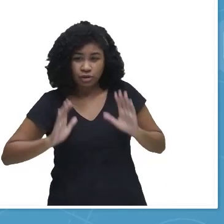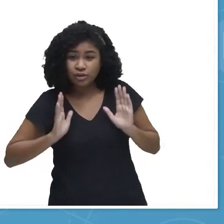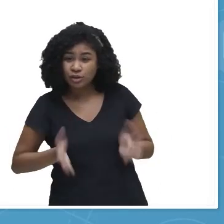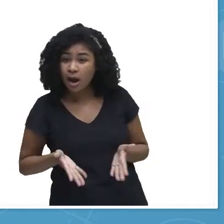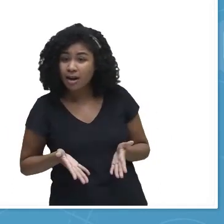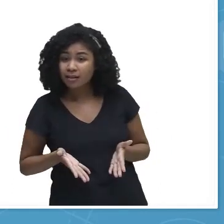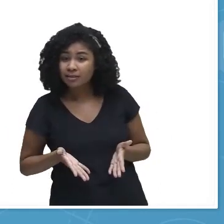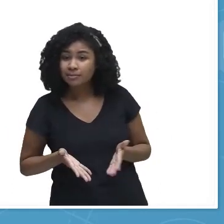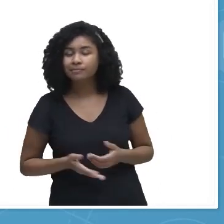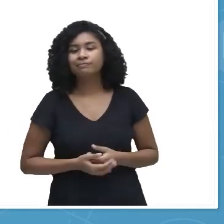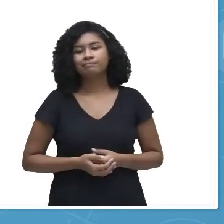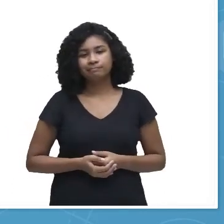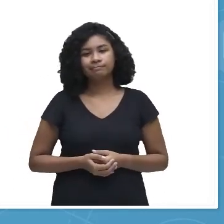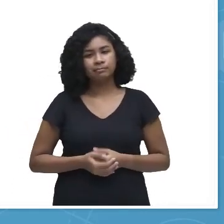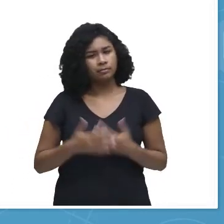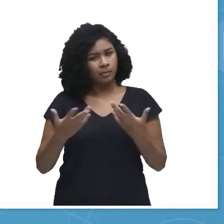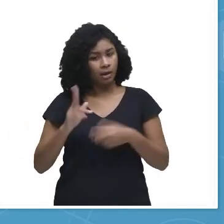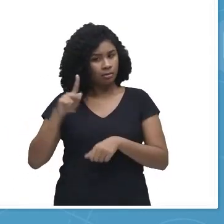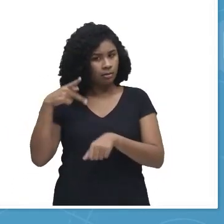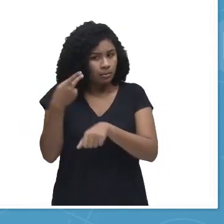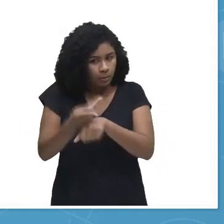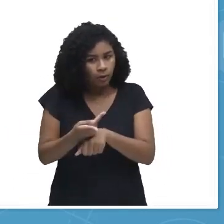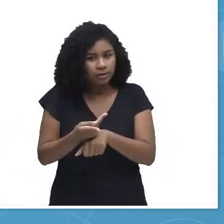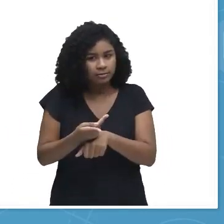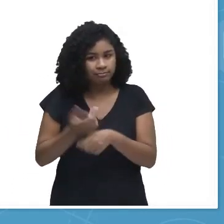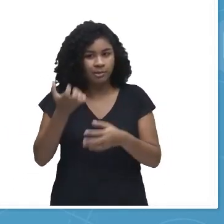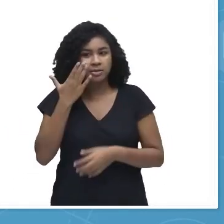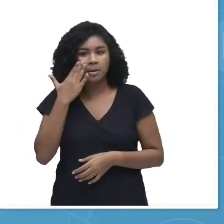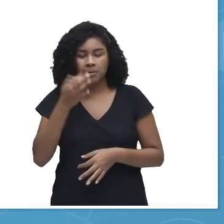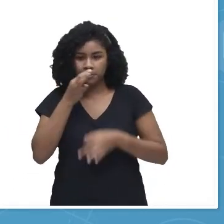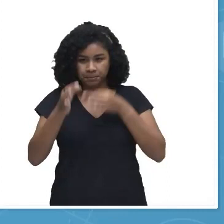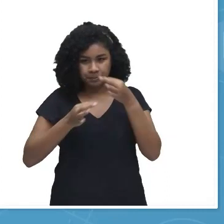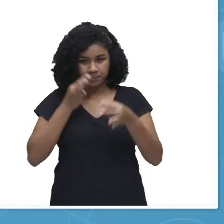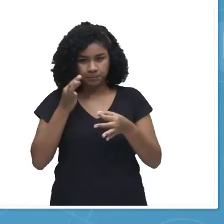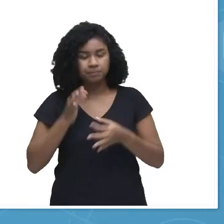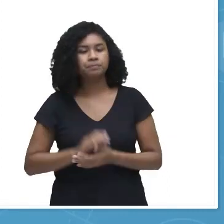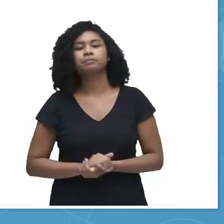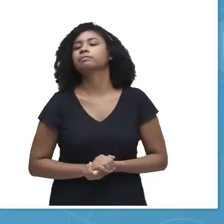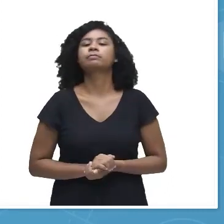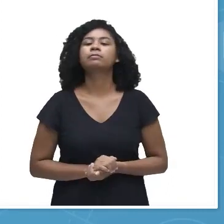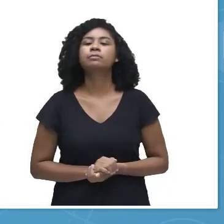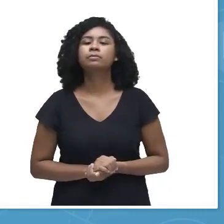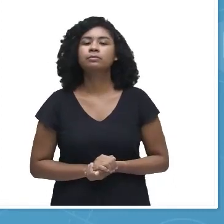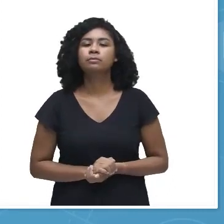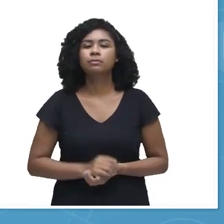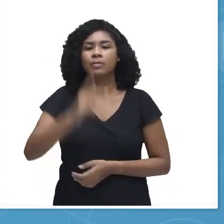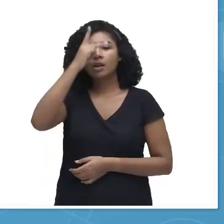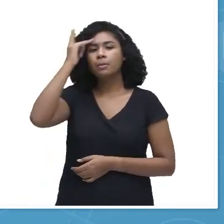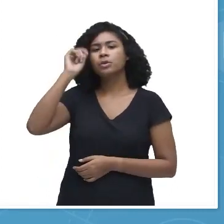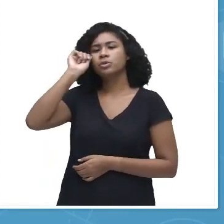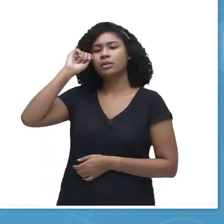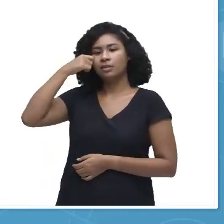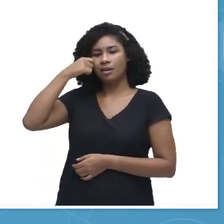gente vai comentar na nossa DLI. Ok, gente? Vamos para a próxima cartela, por favor. Ser negro do Brasil é